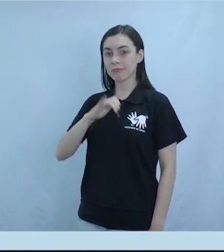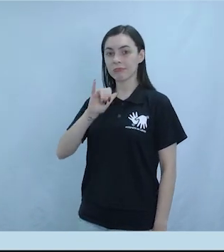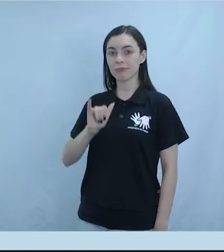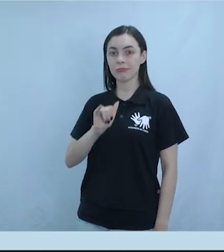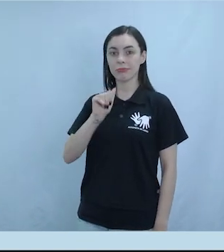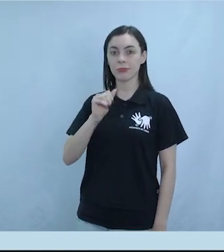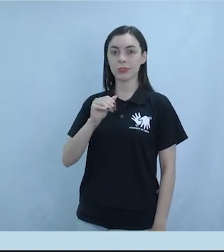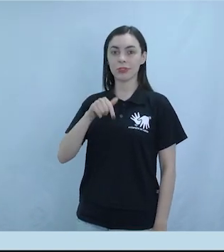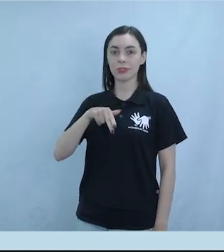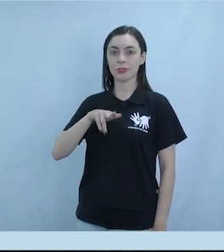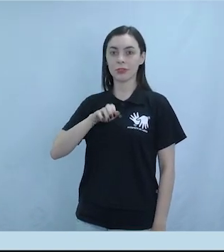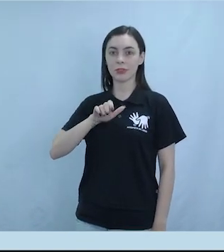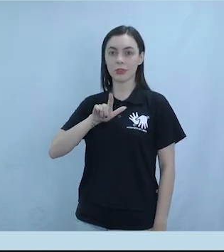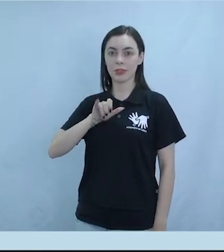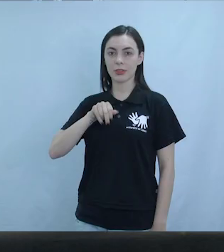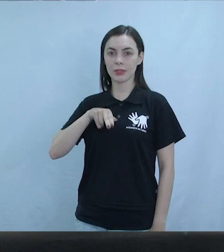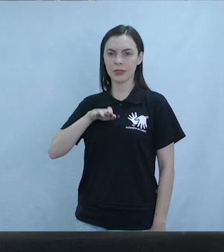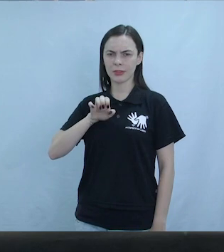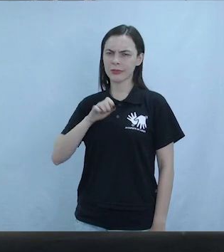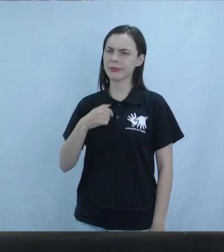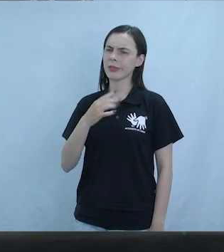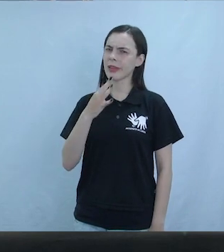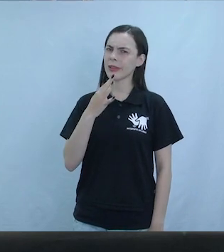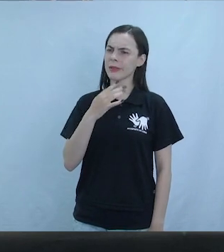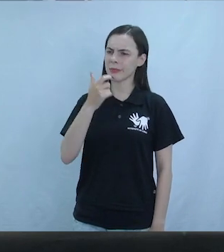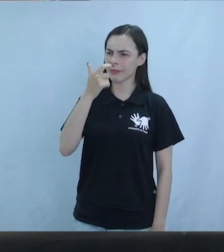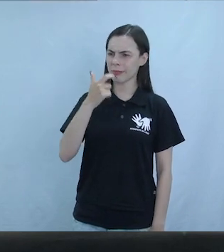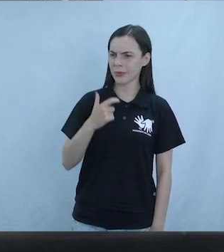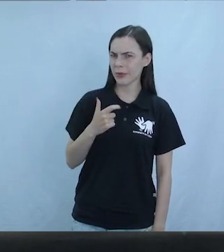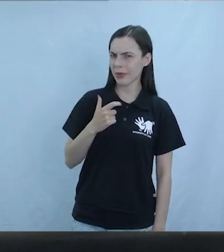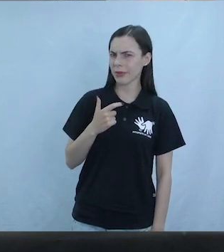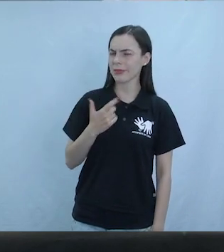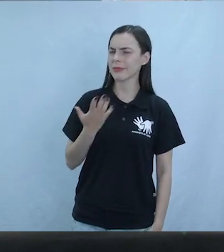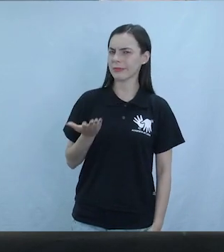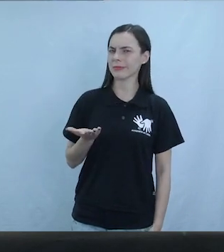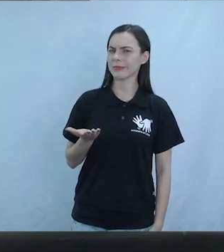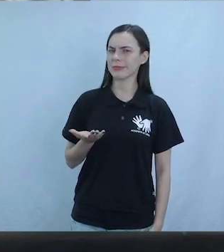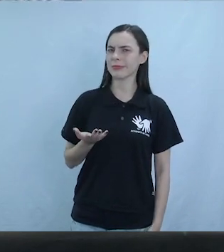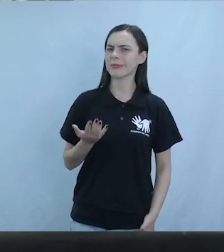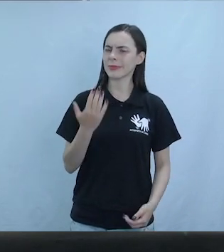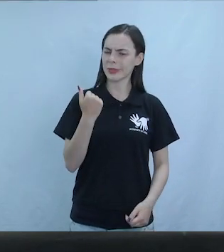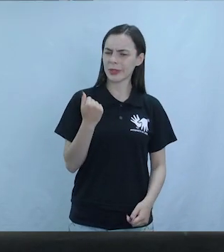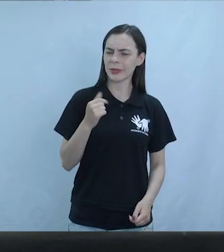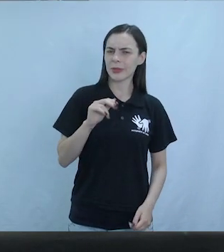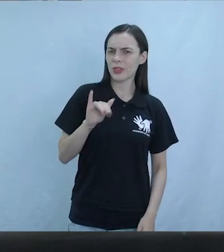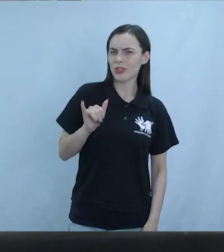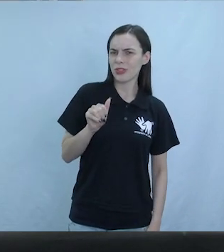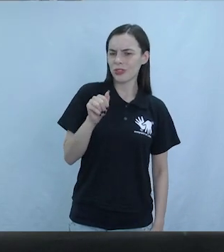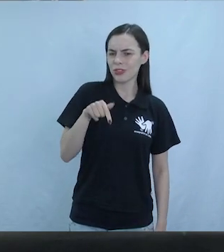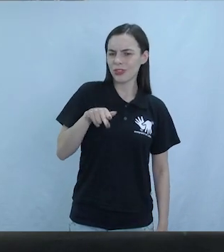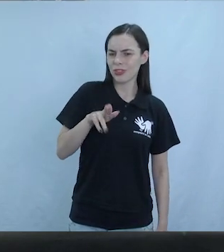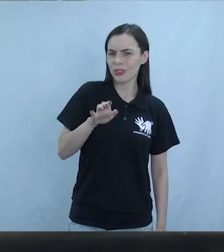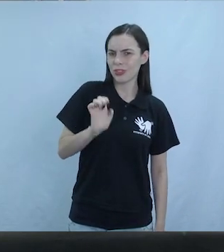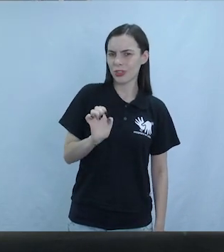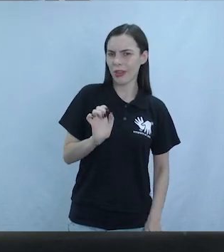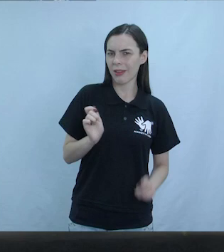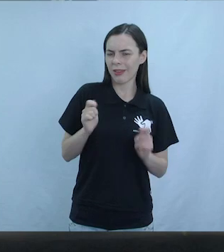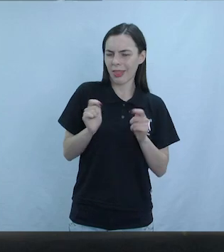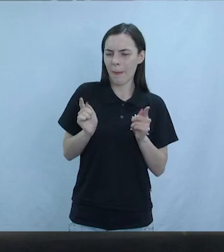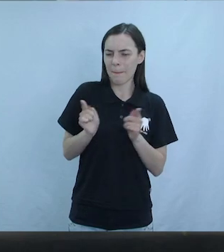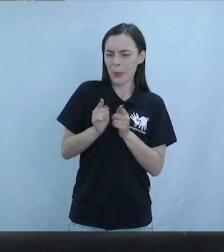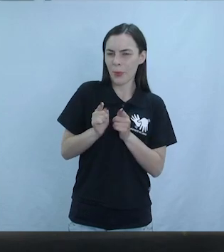professora Jaqueline, que você em casa já me conhece como professora Jaque. Então você pode me chamar de professora Jaque